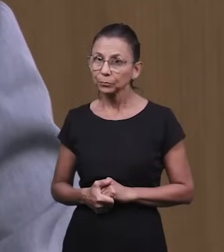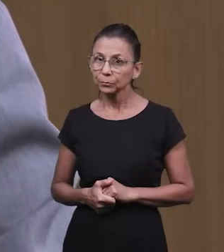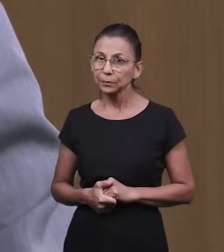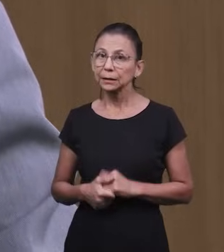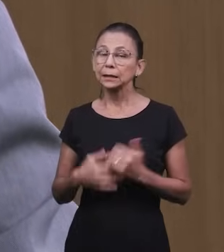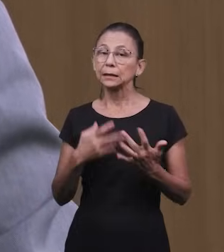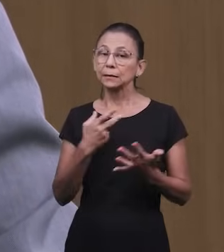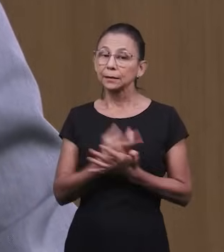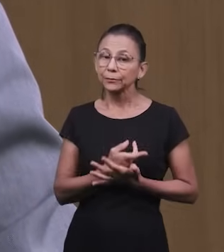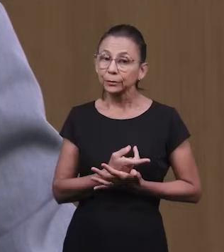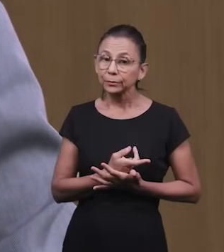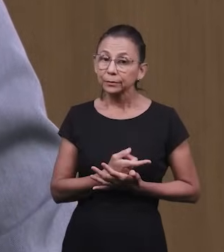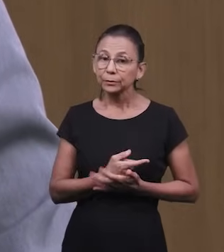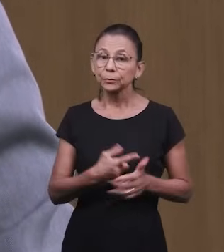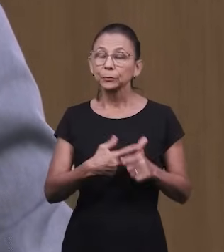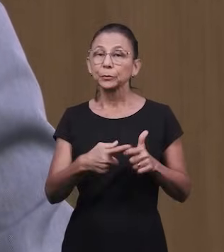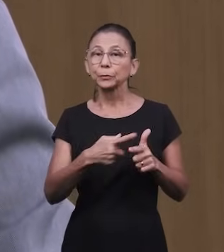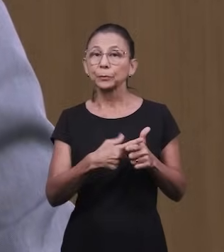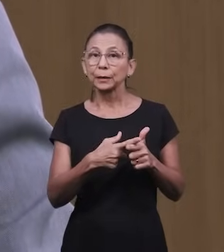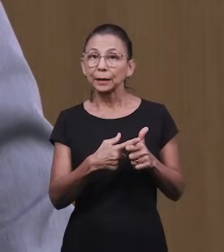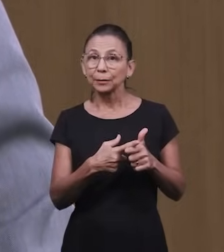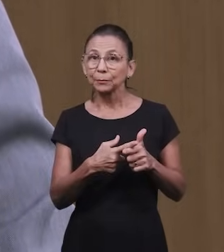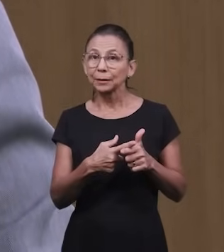vai chegar lá e você vai encontrar